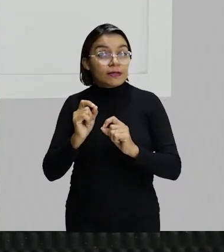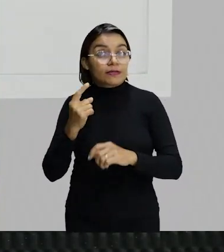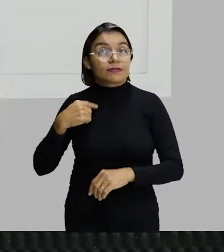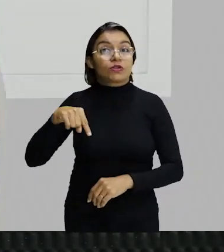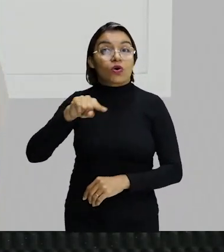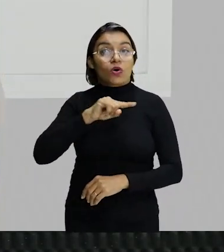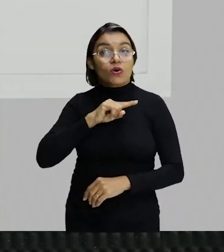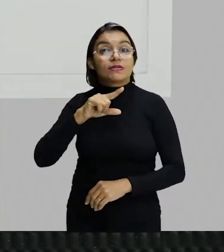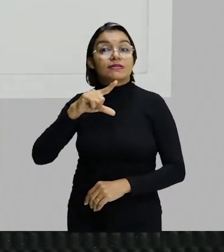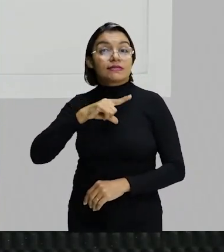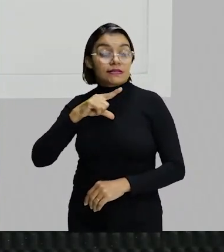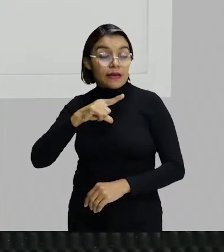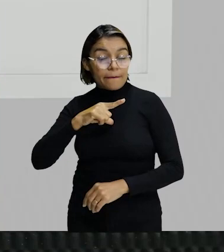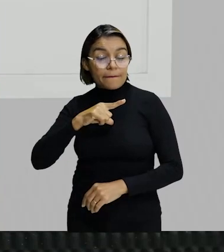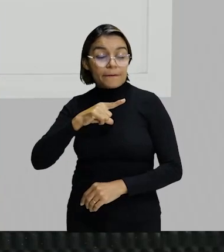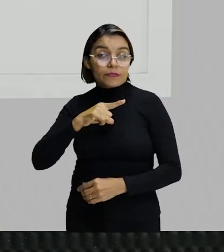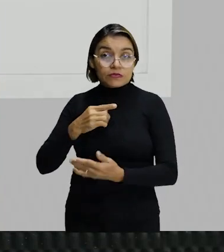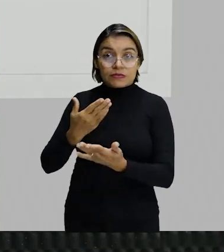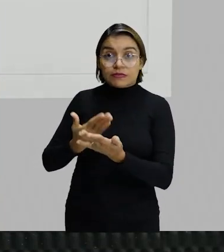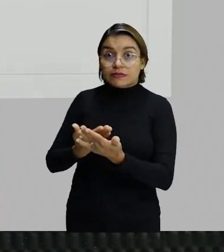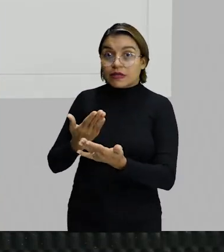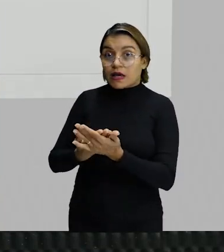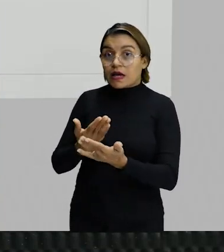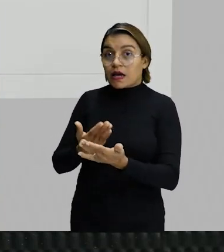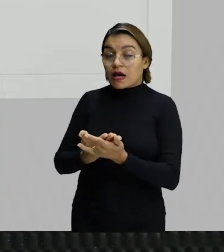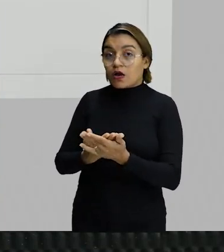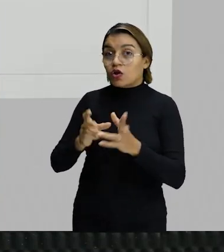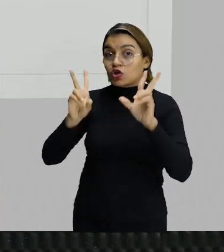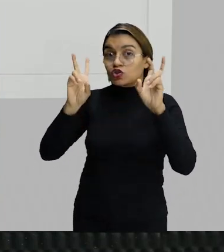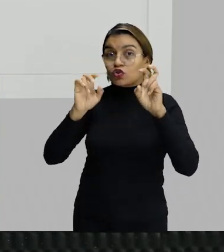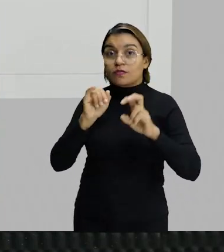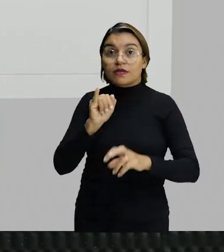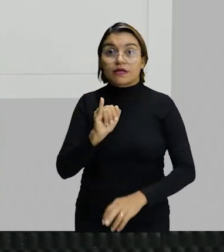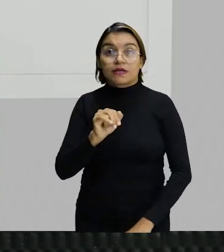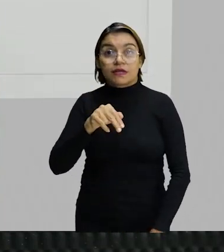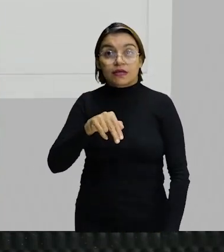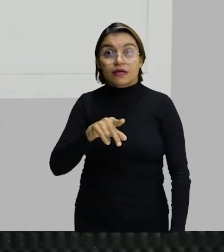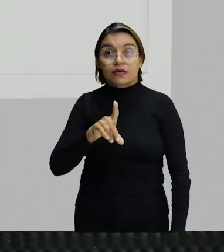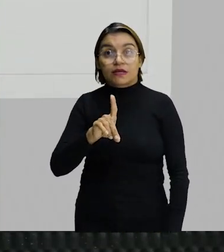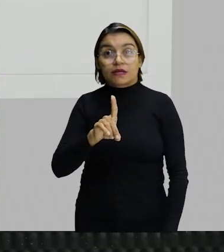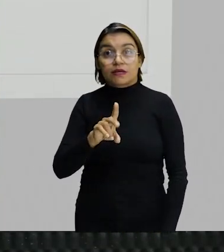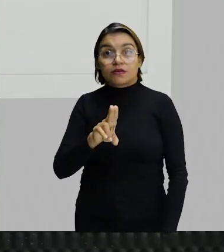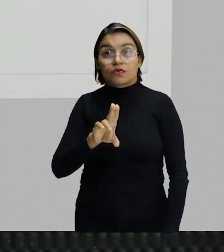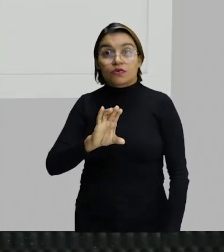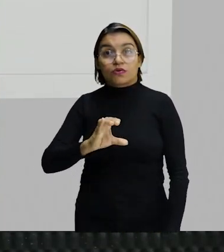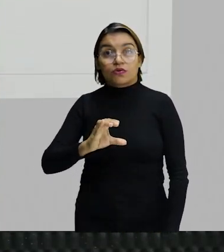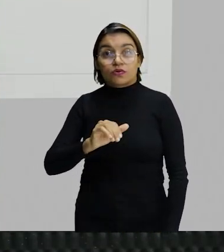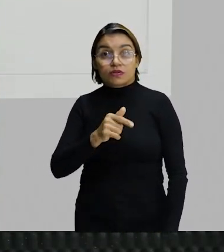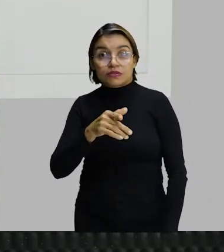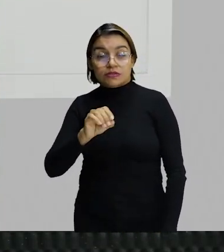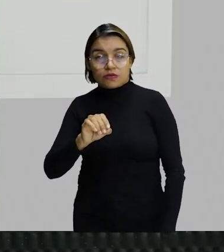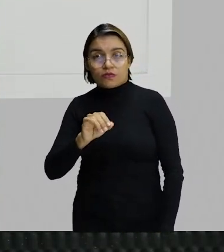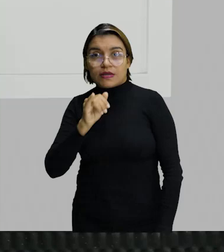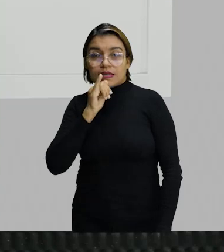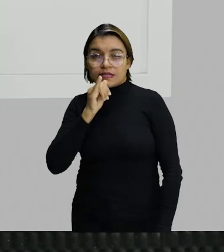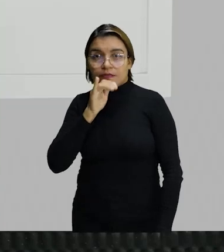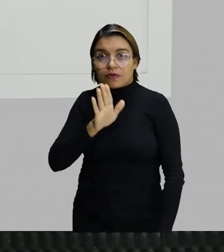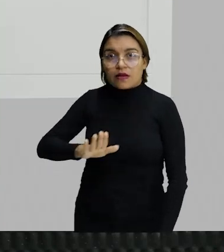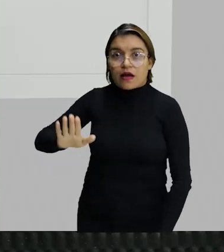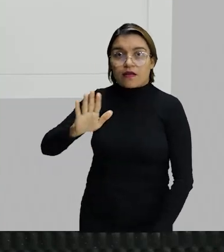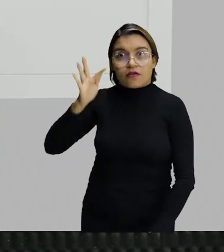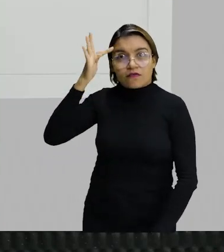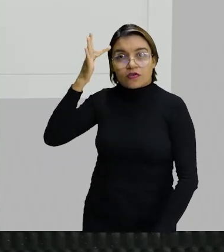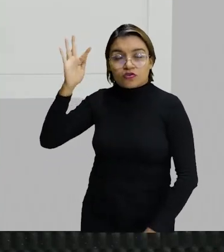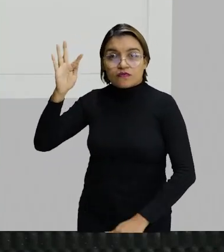temos aulas sobre indução também aqui. E nós temos várias aulas, dentro até da filosofia moderna, por exemplo,